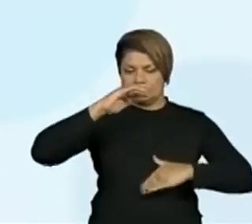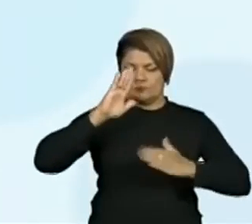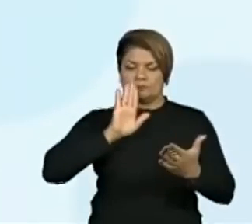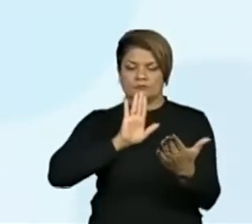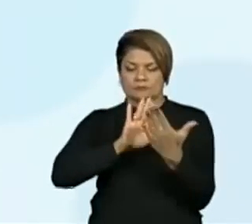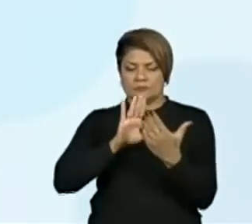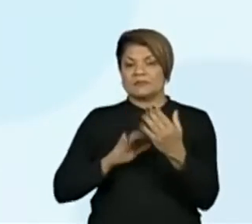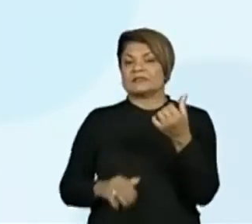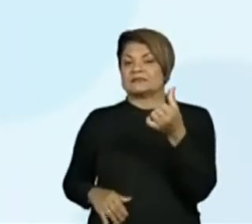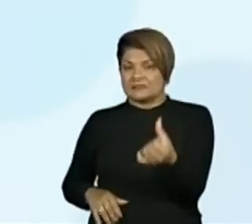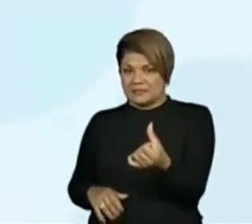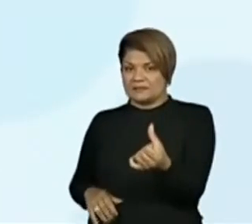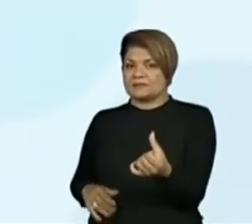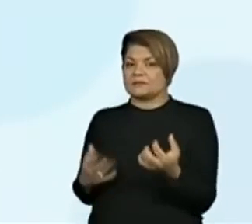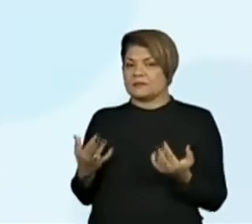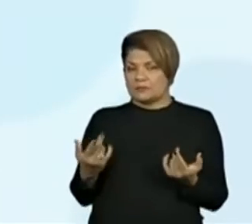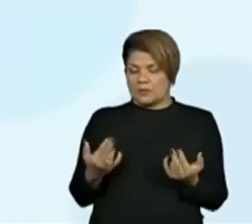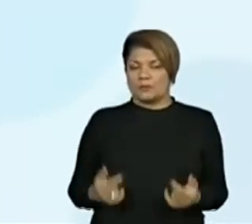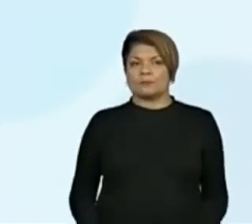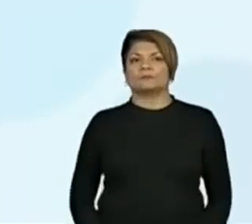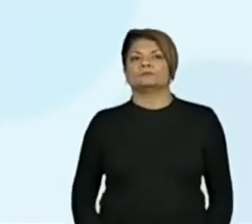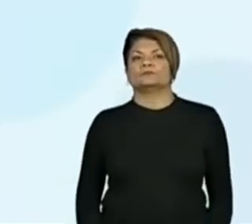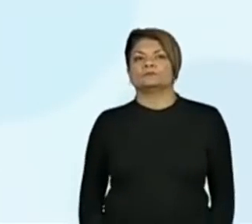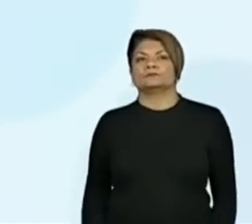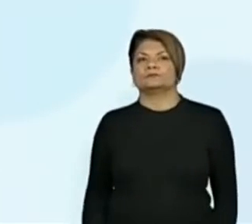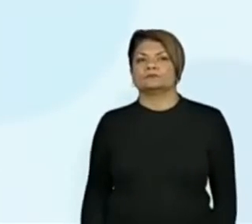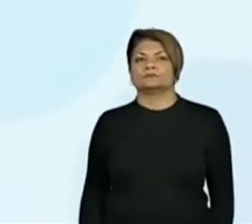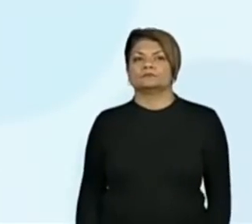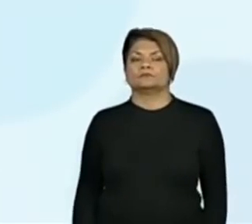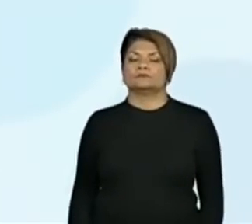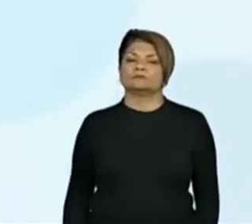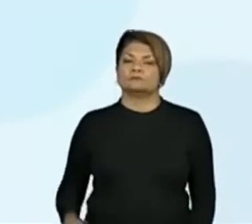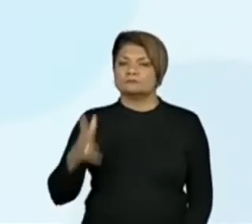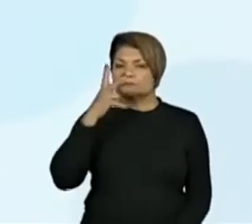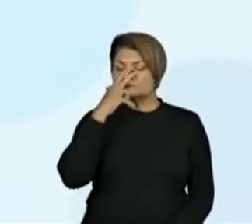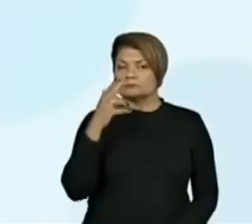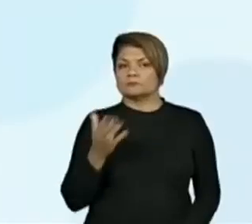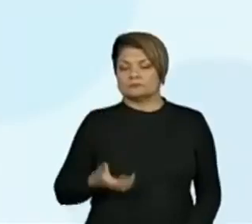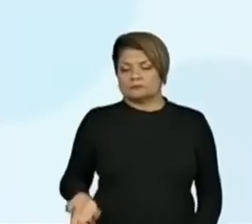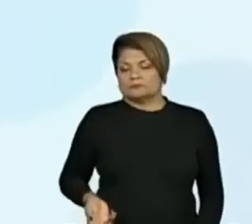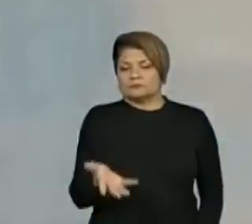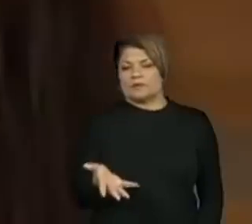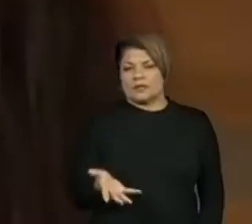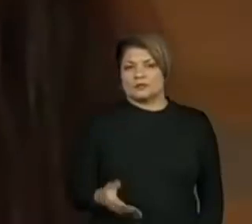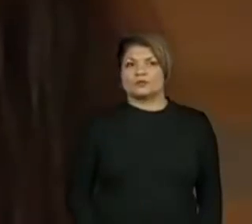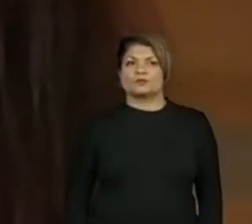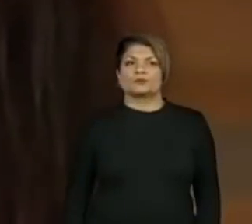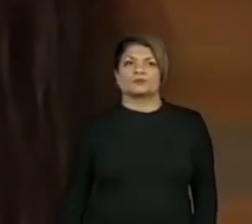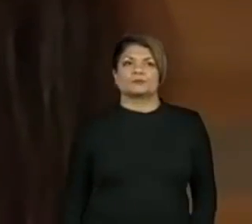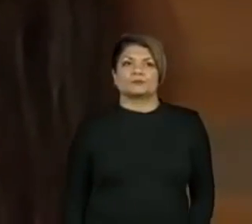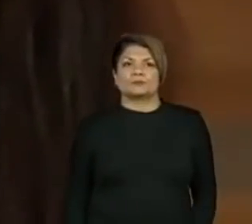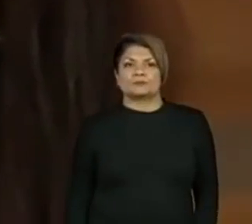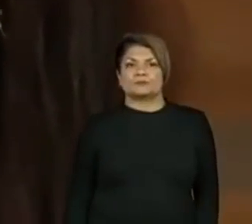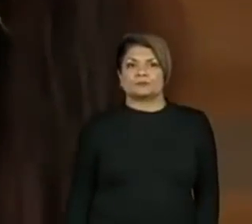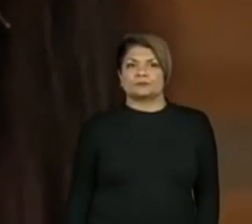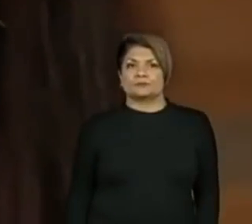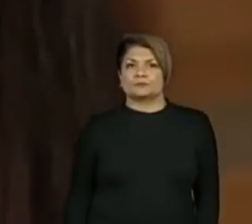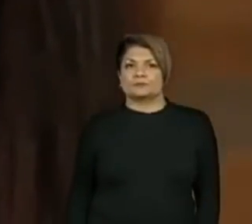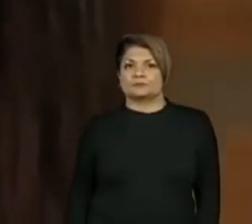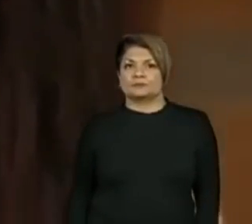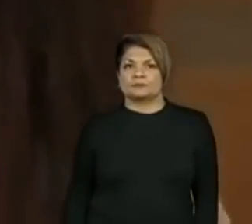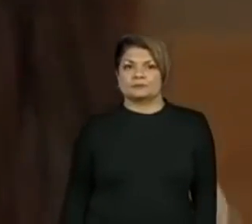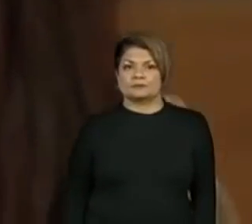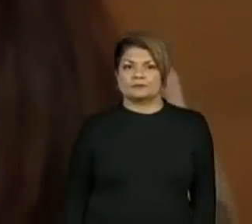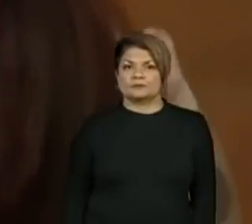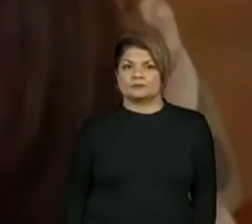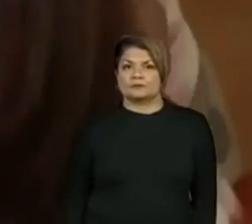iguais. Olha só. Cada parece lado um quadrado, parece um dado. De jogo. Olha lá. A Pro